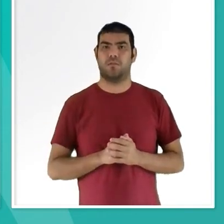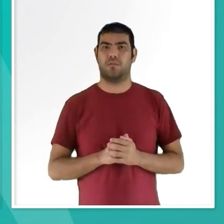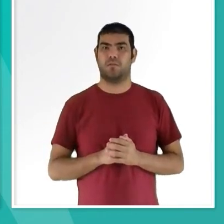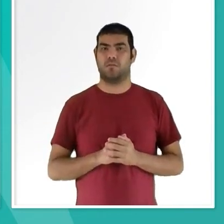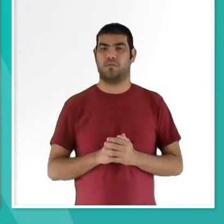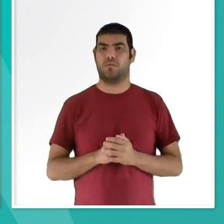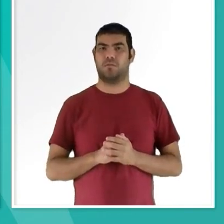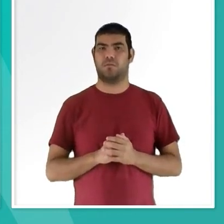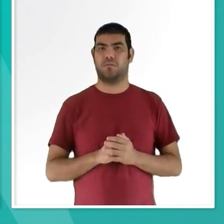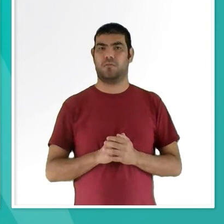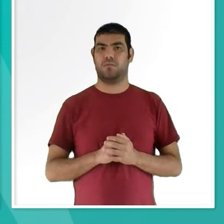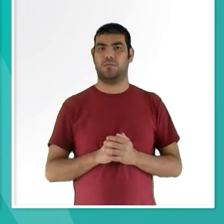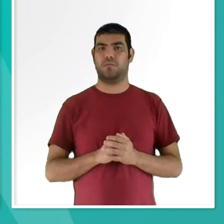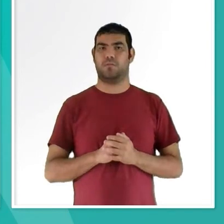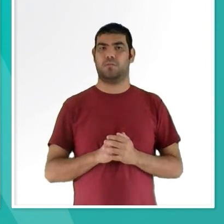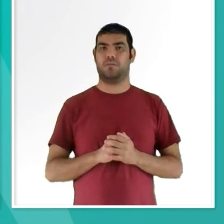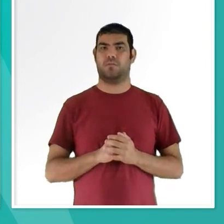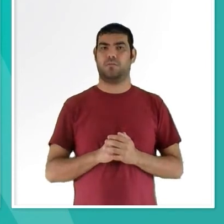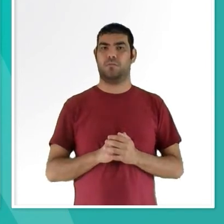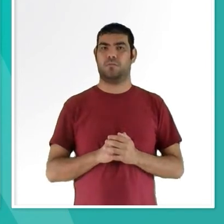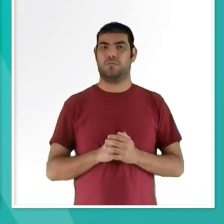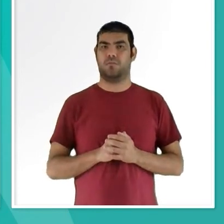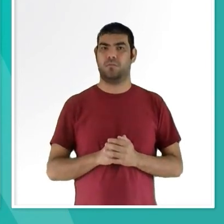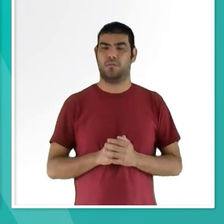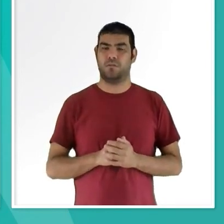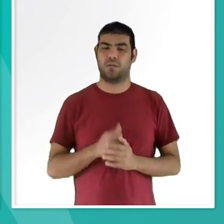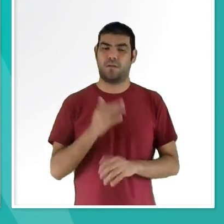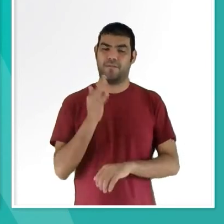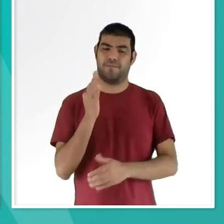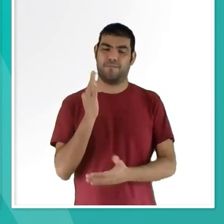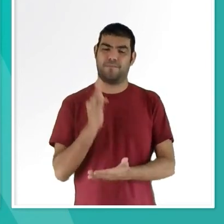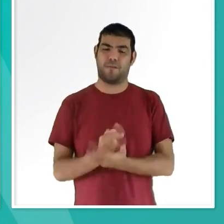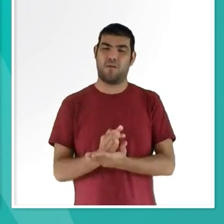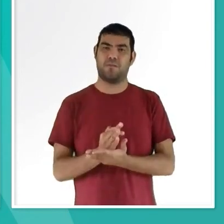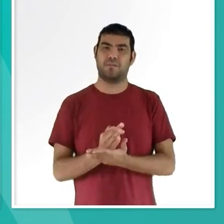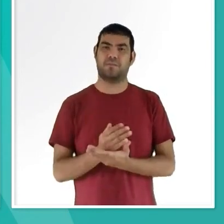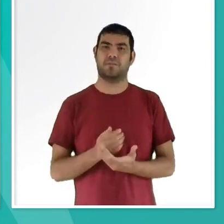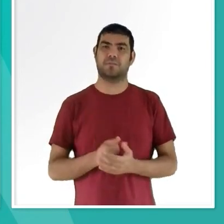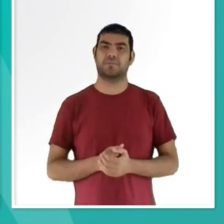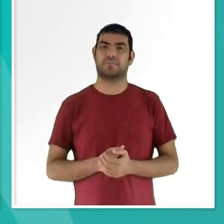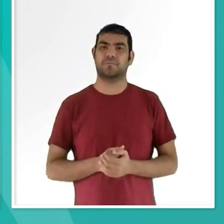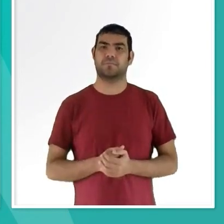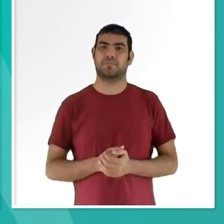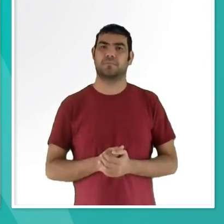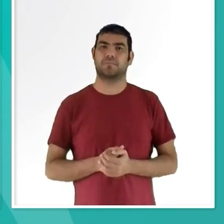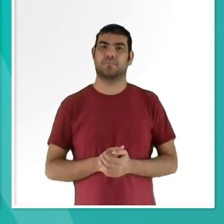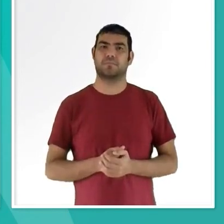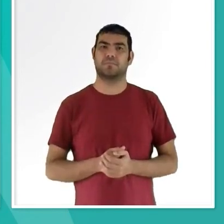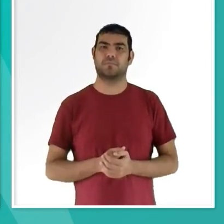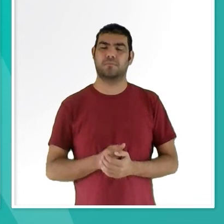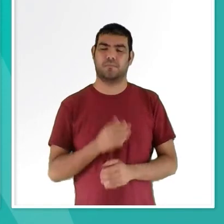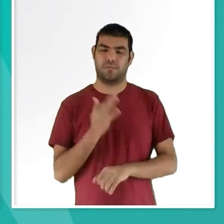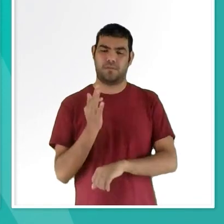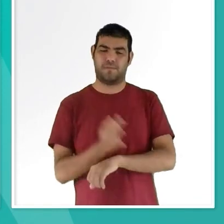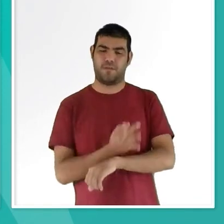A falta é cobrada por meio de um tiro livre direto e 2